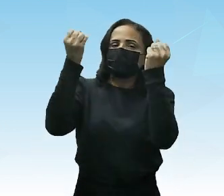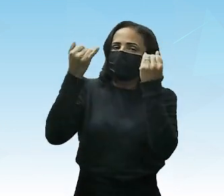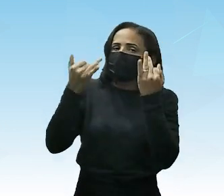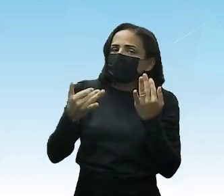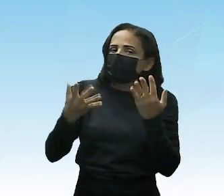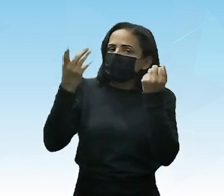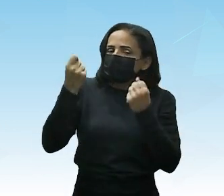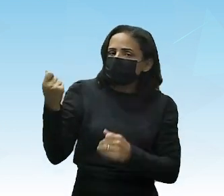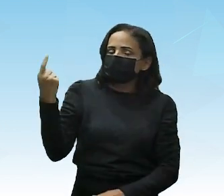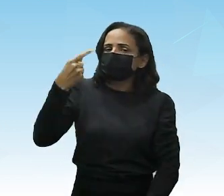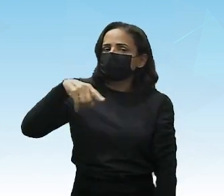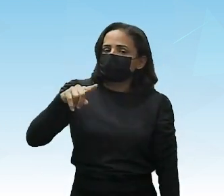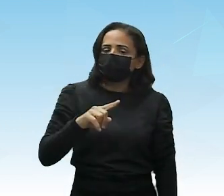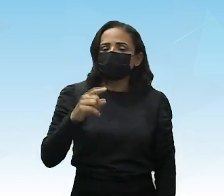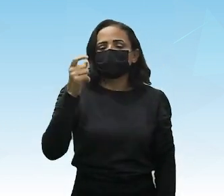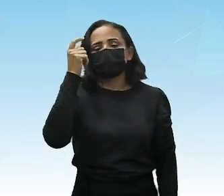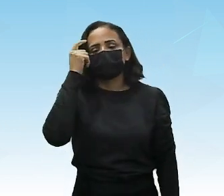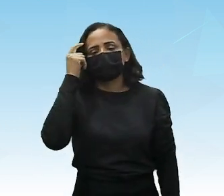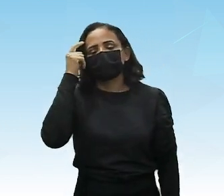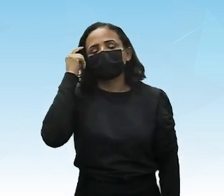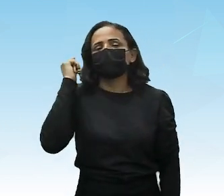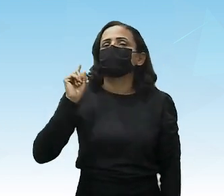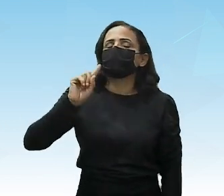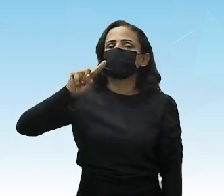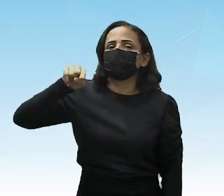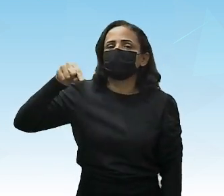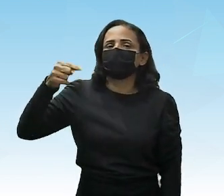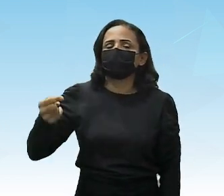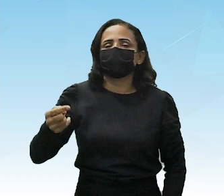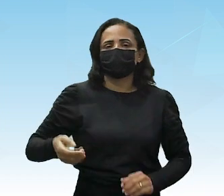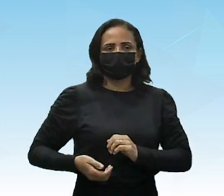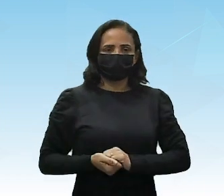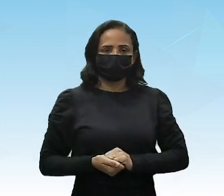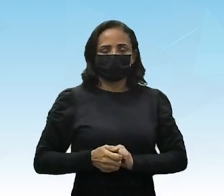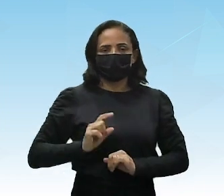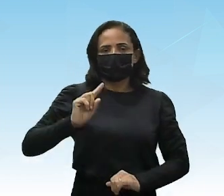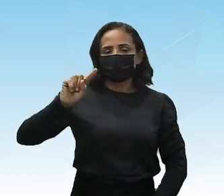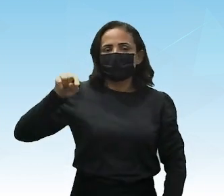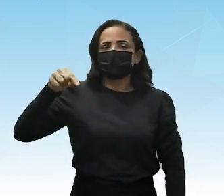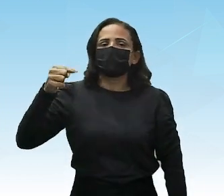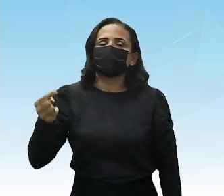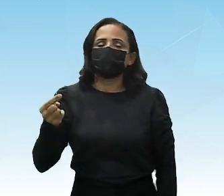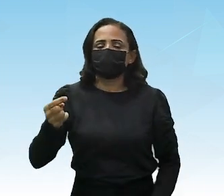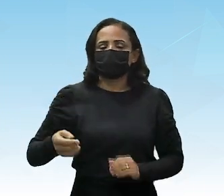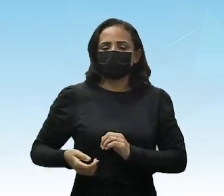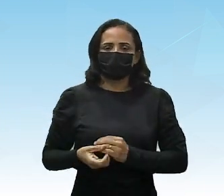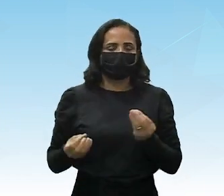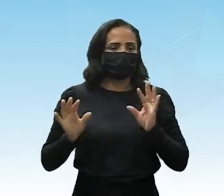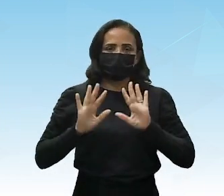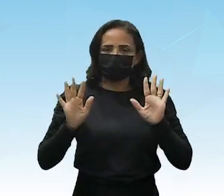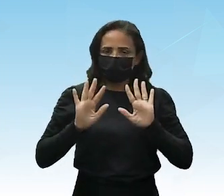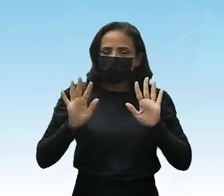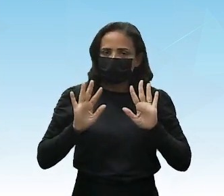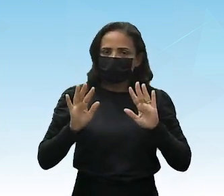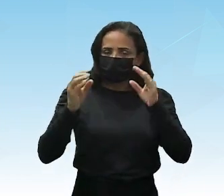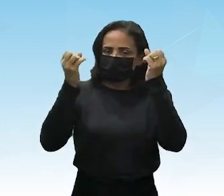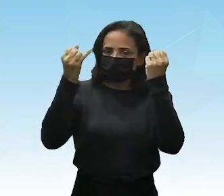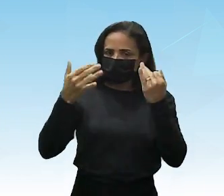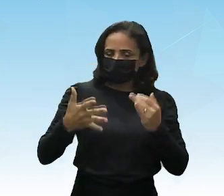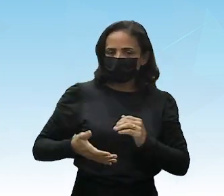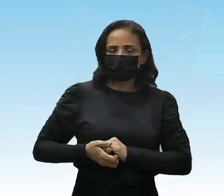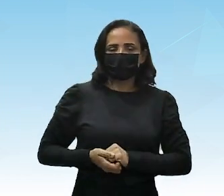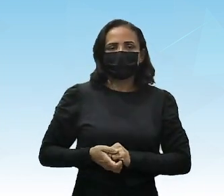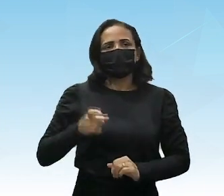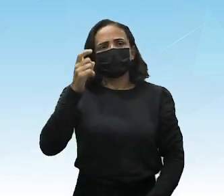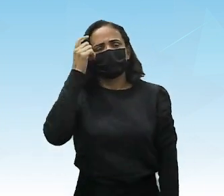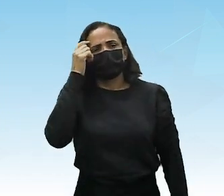falando segundo filho. Porque tem muita gente que decora isso, decora assim, o segundo filho tem que ser positivo. Não. E tem muita